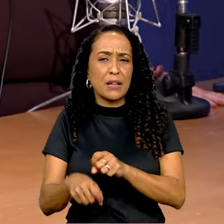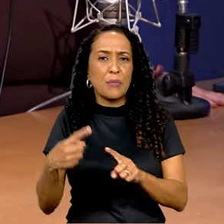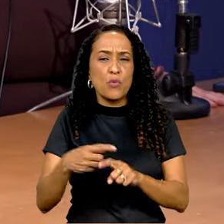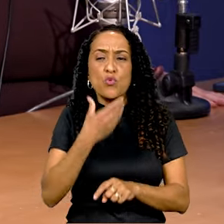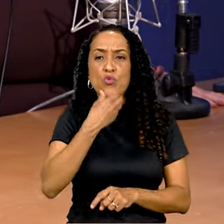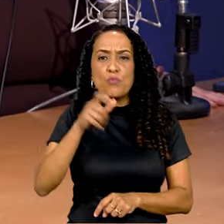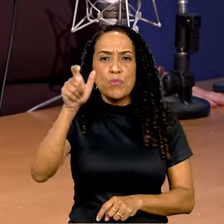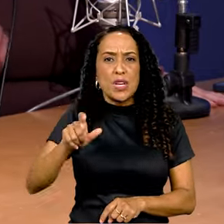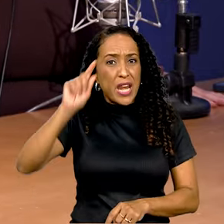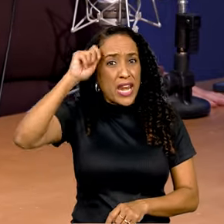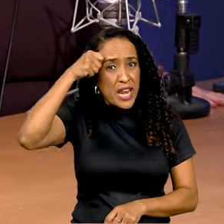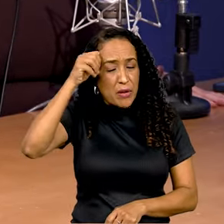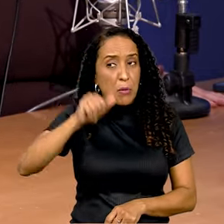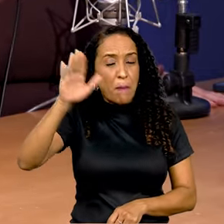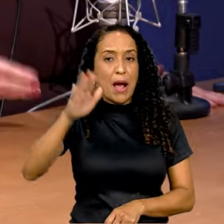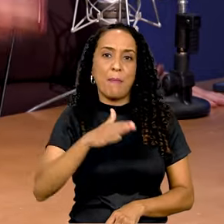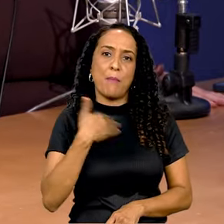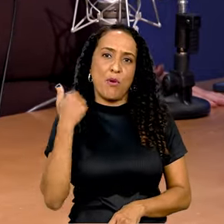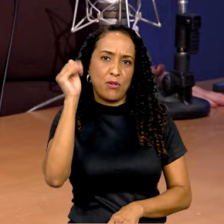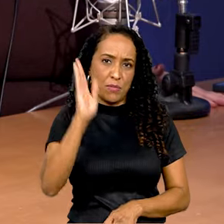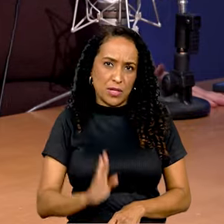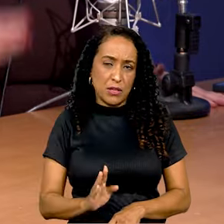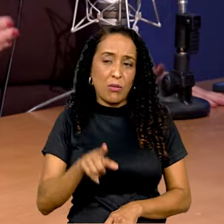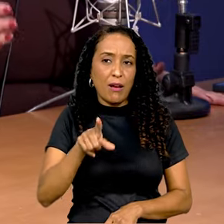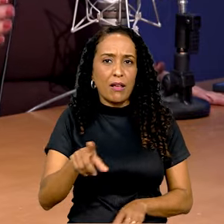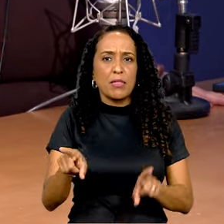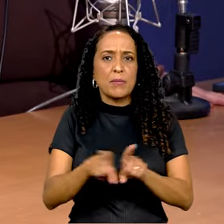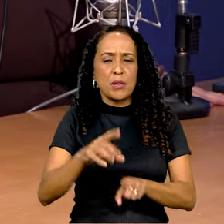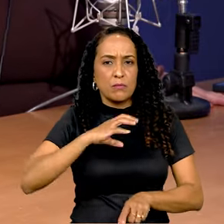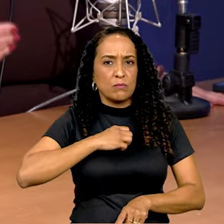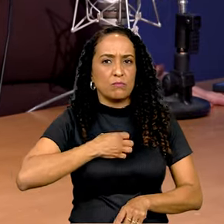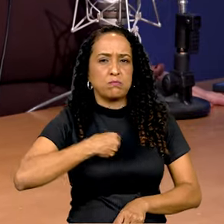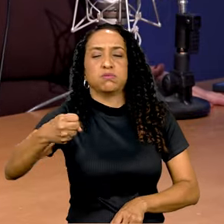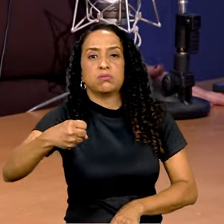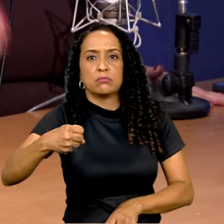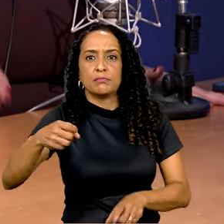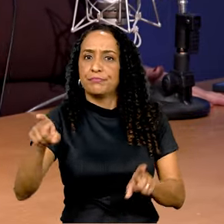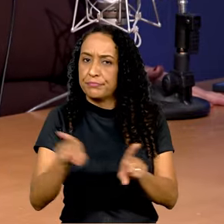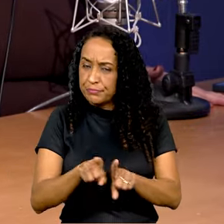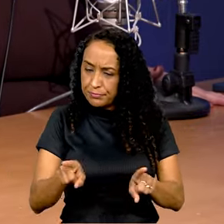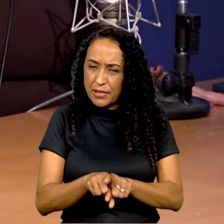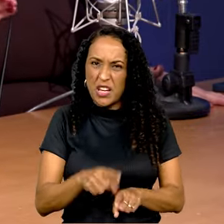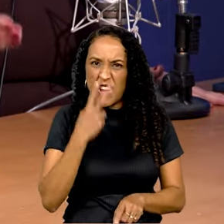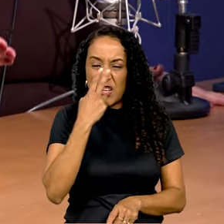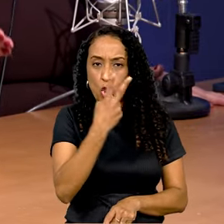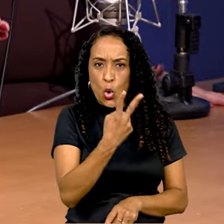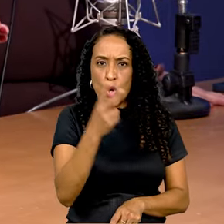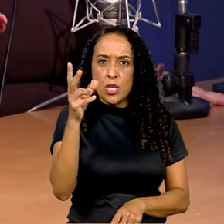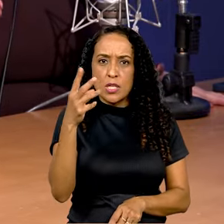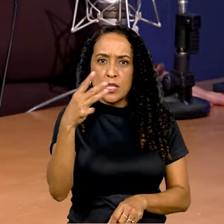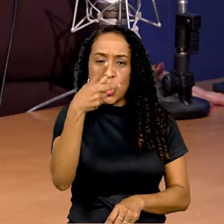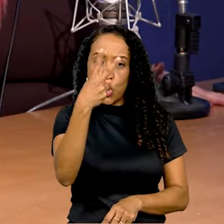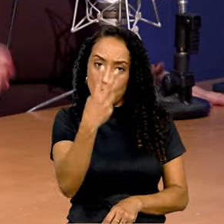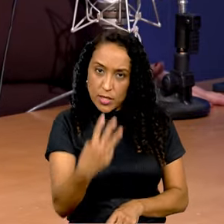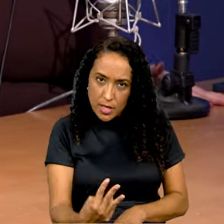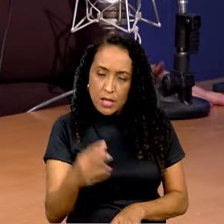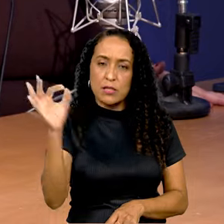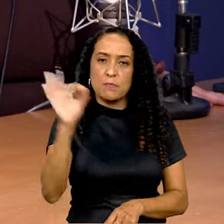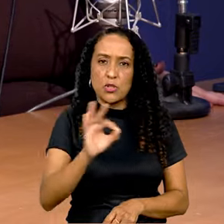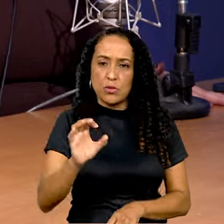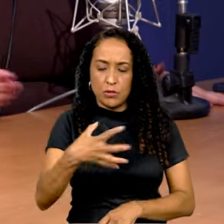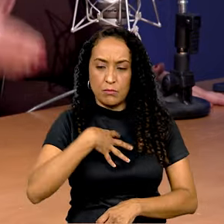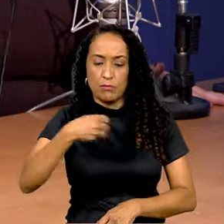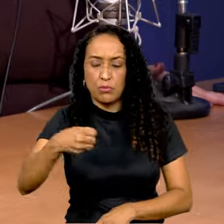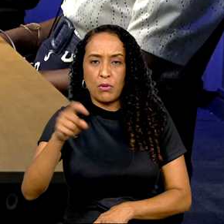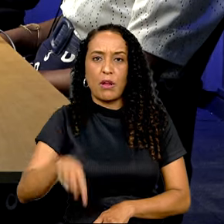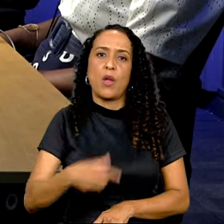morrem no Brasil é o que faz você se suicidar matar a si próprio acho que do ter das pessoas que se suicidam são